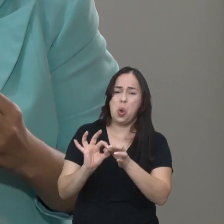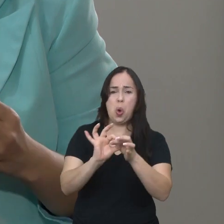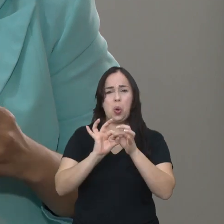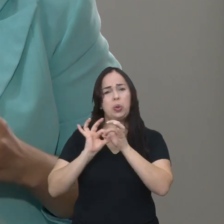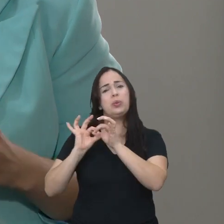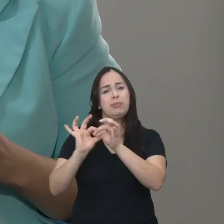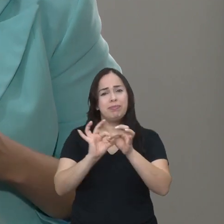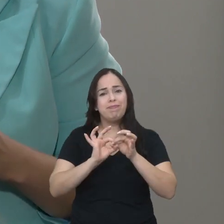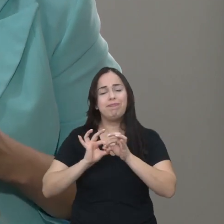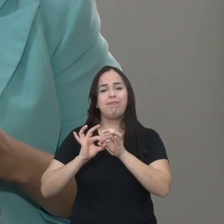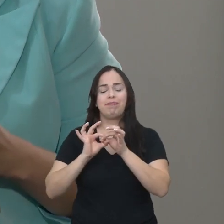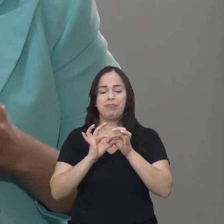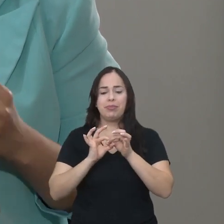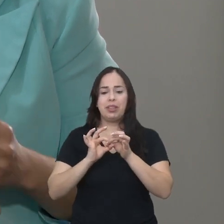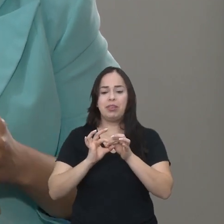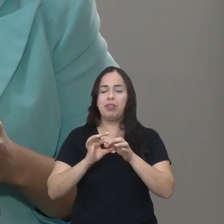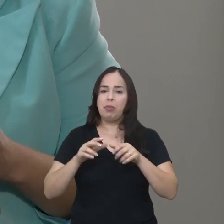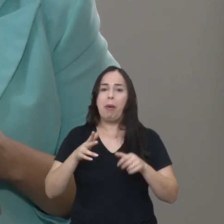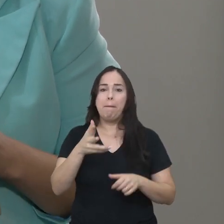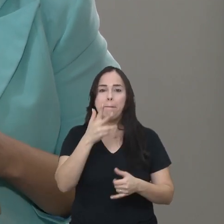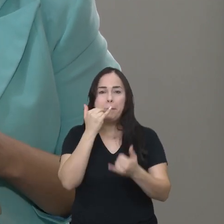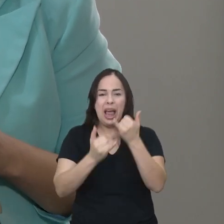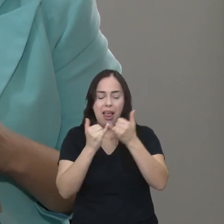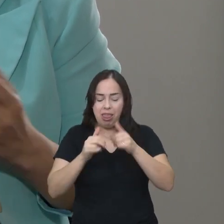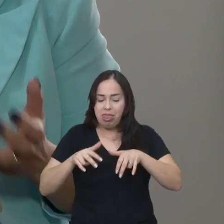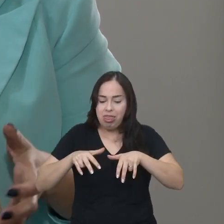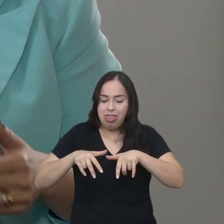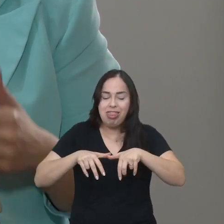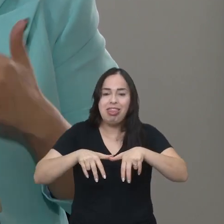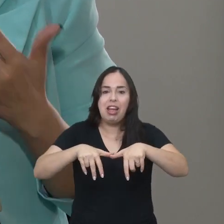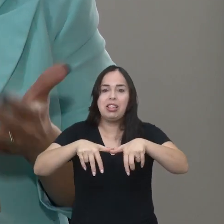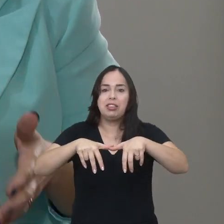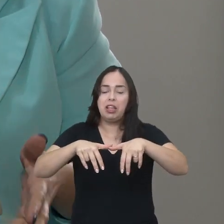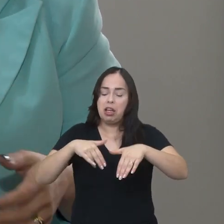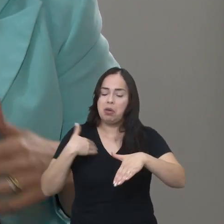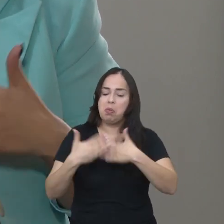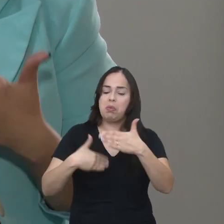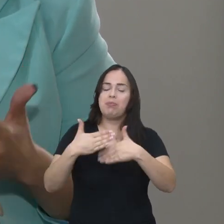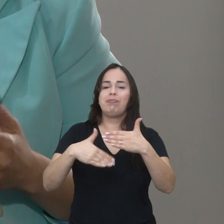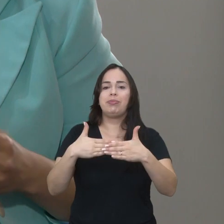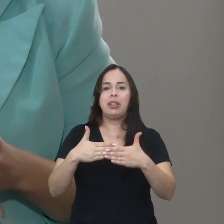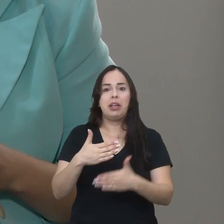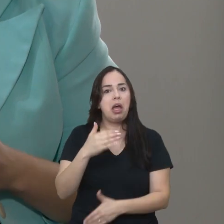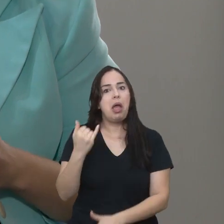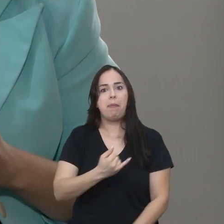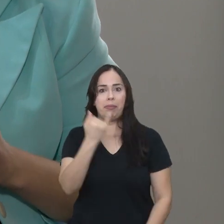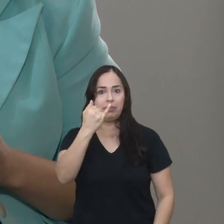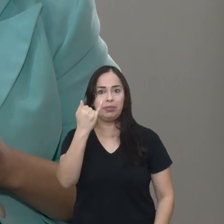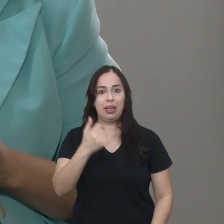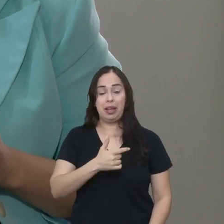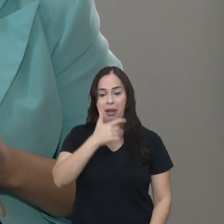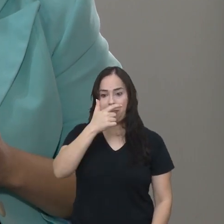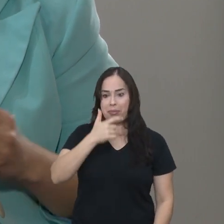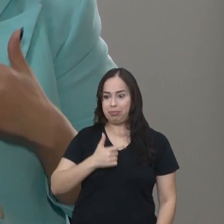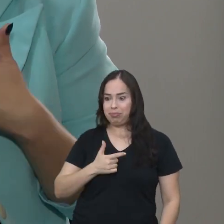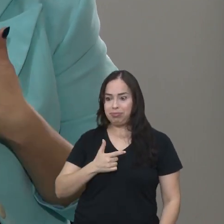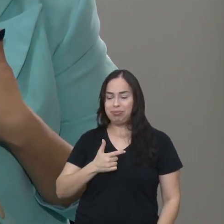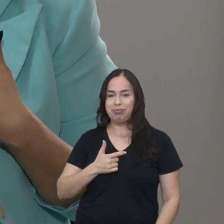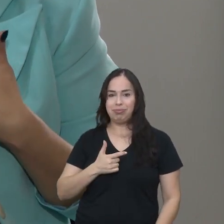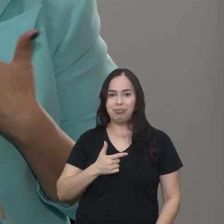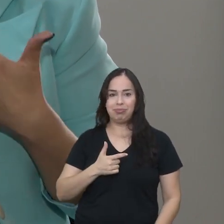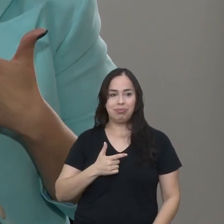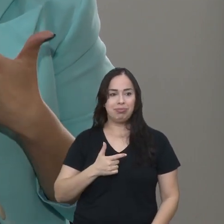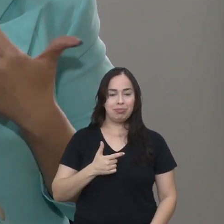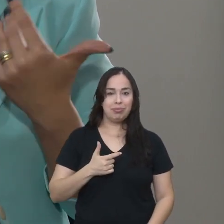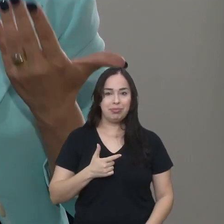se a aqui vamos né nos dar as mãos nos fortalecer para continuar eu acho que isso faz toda a diferença aí